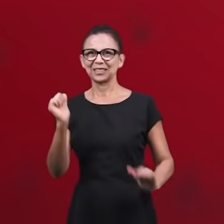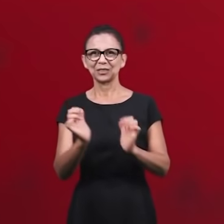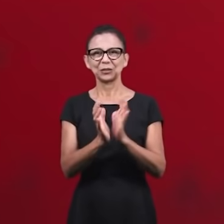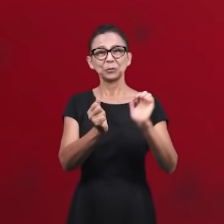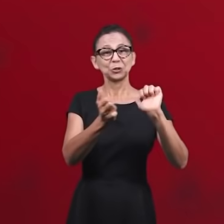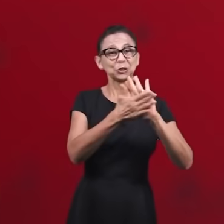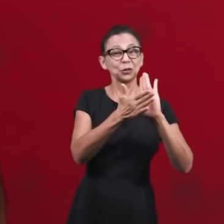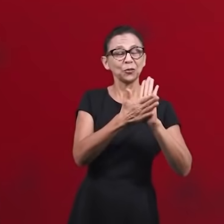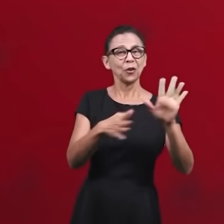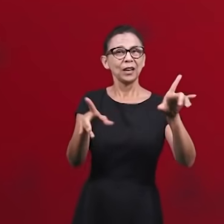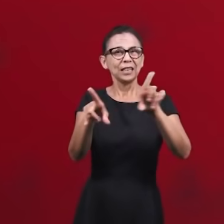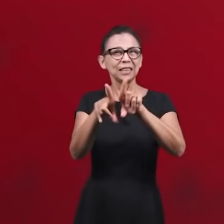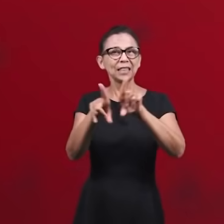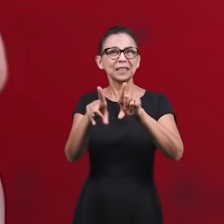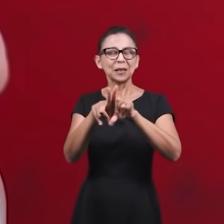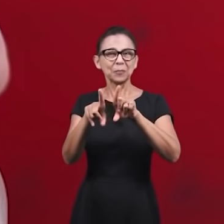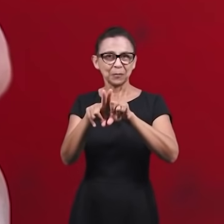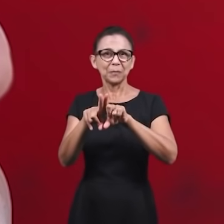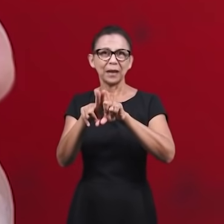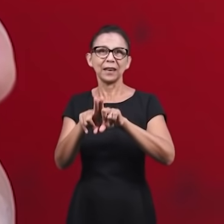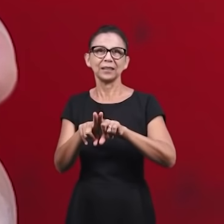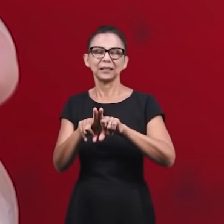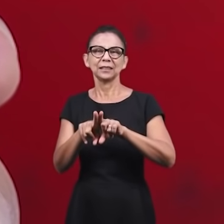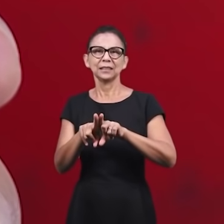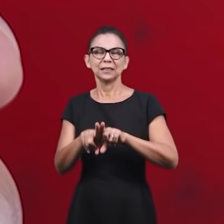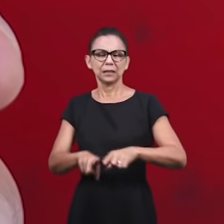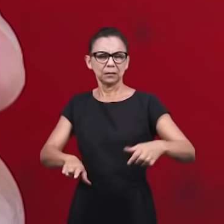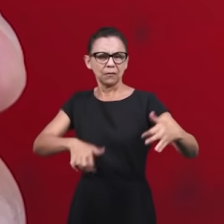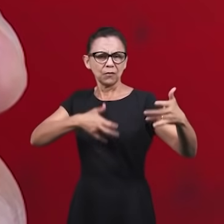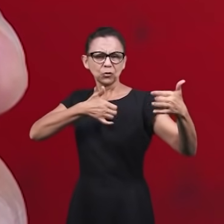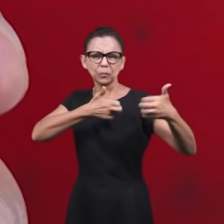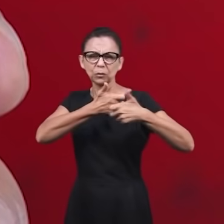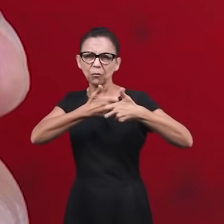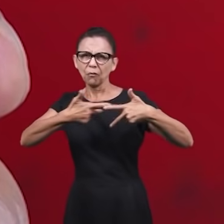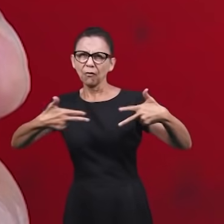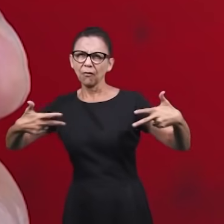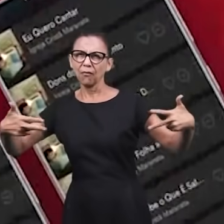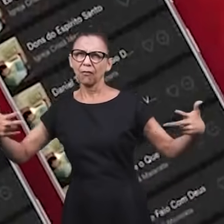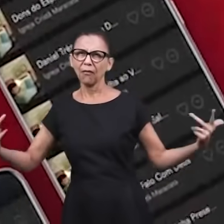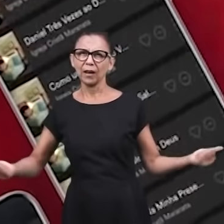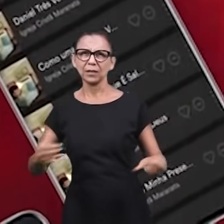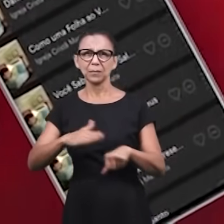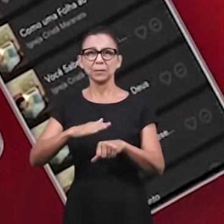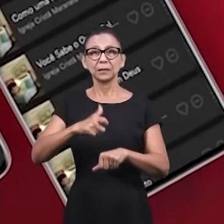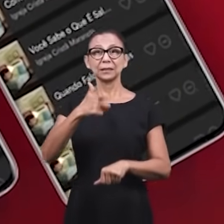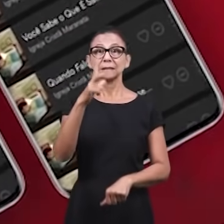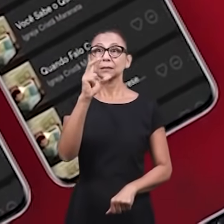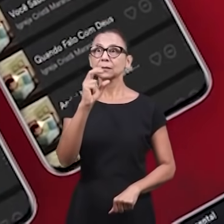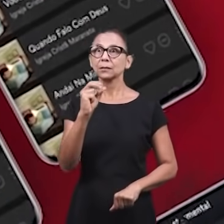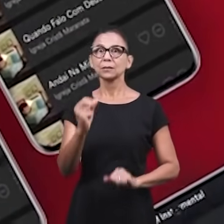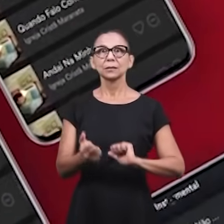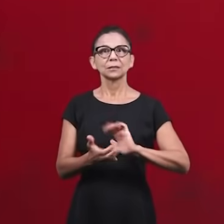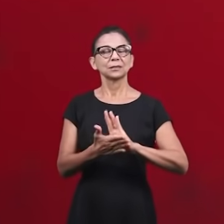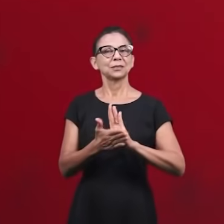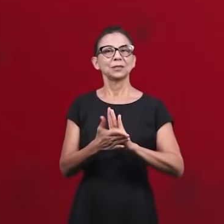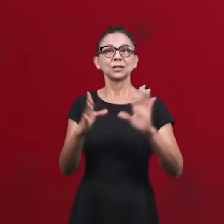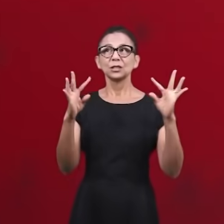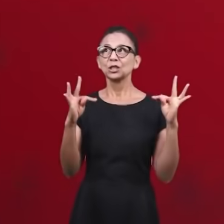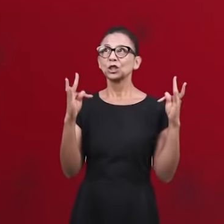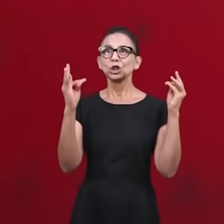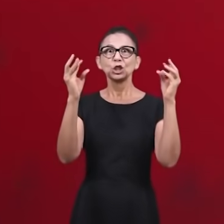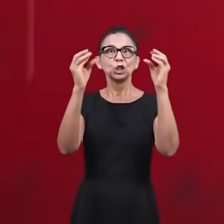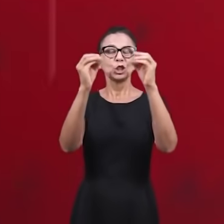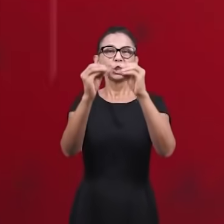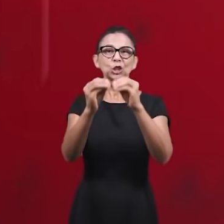intermediários, adolescentes, grupo de louvor e também disponibilizamos álbuns instrumentais. São mais de 150 hinos e